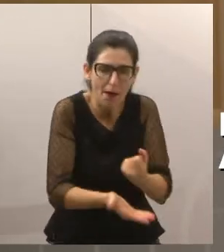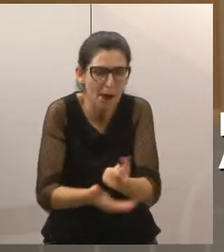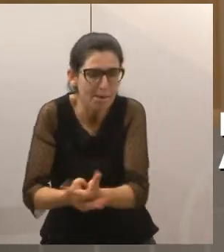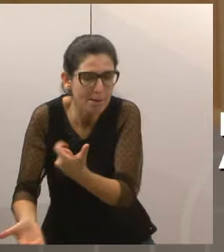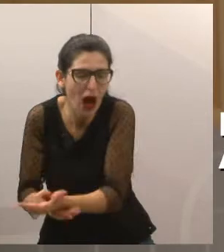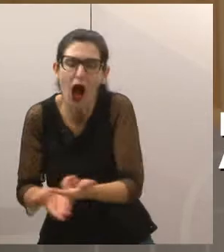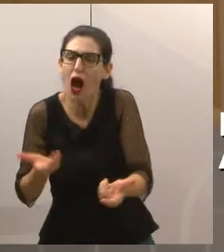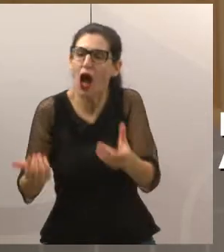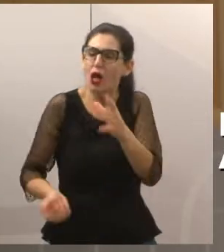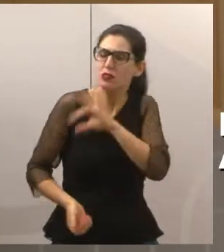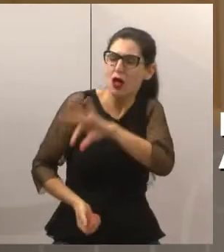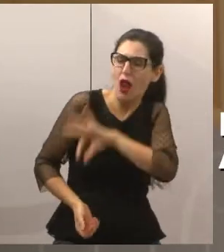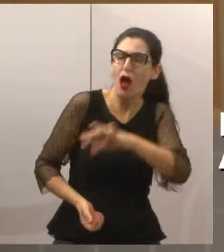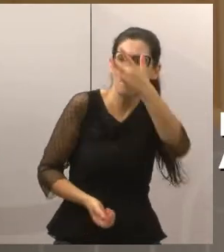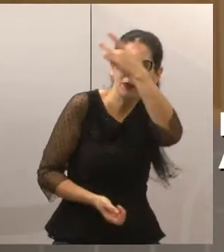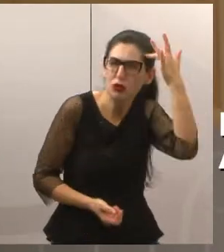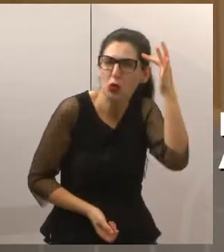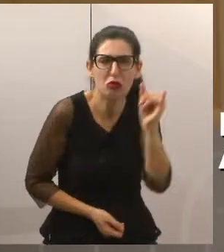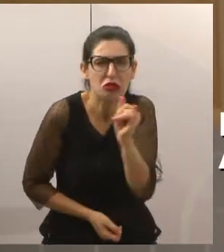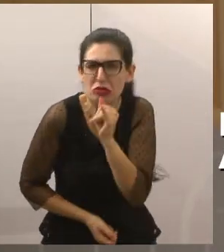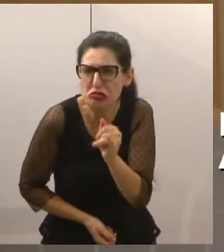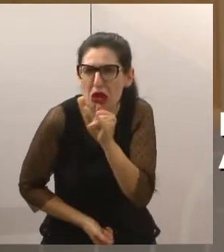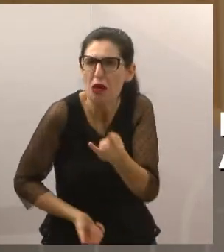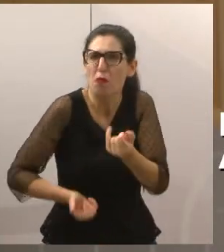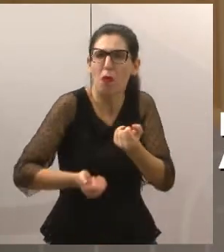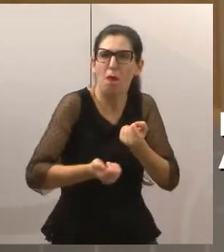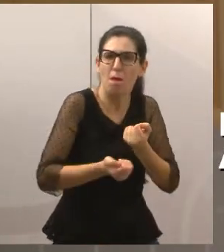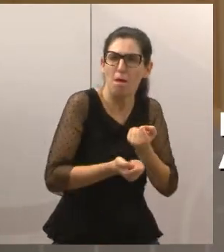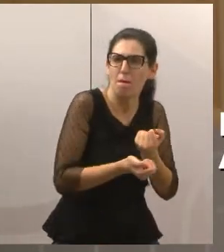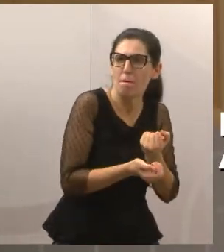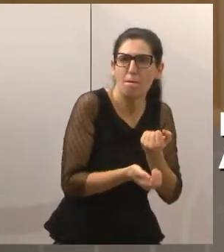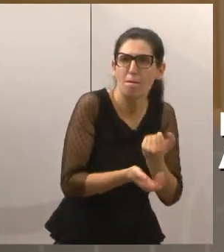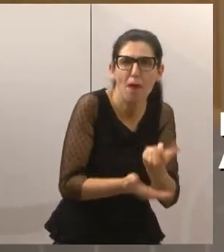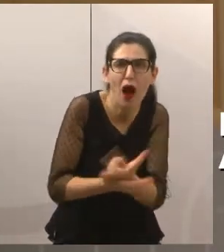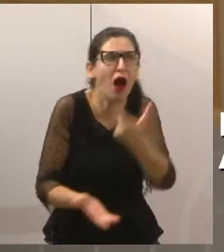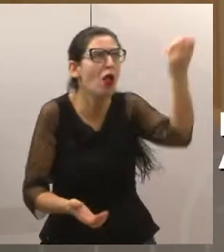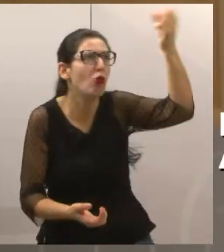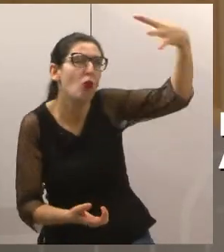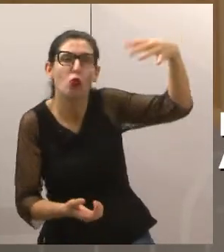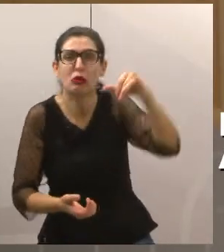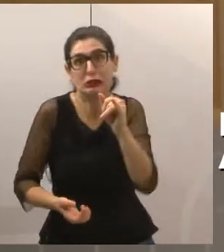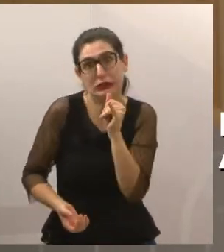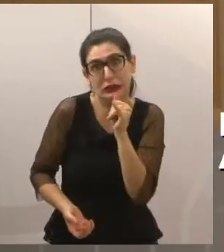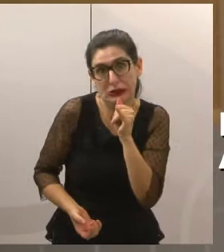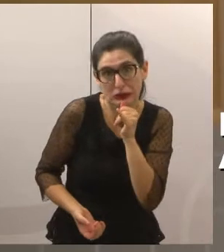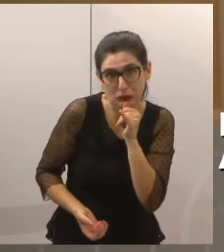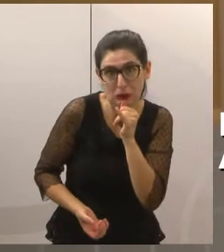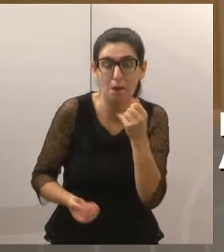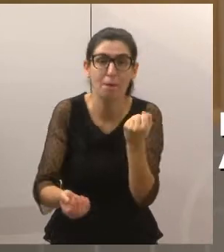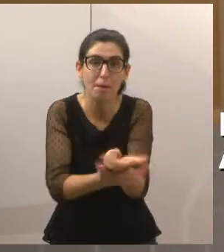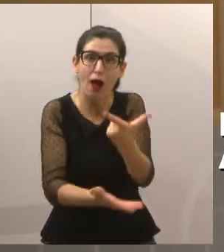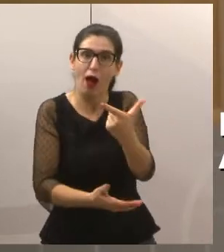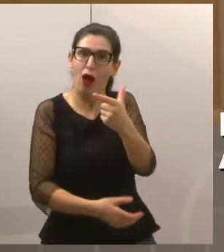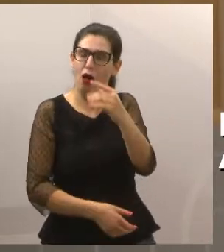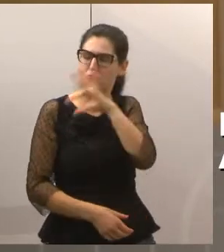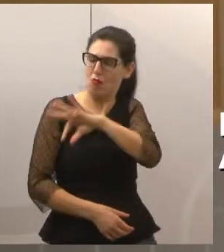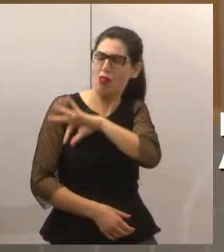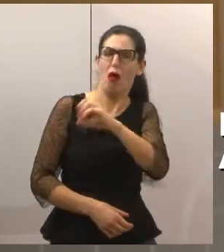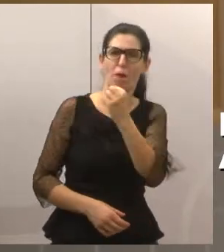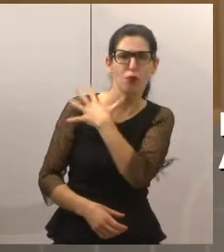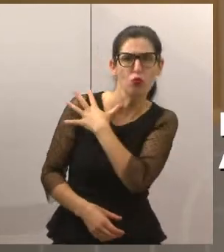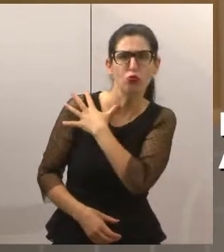orçamentária mais robusta do município, que vai reger o próximo exercício. A